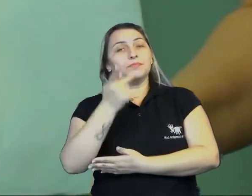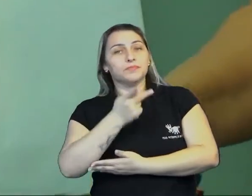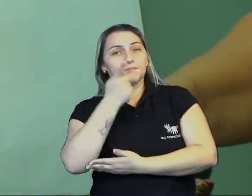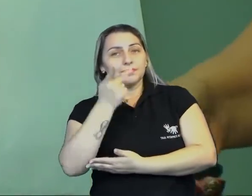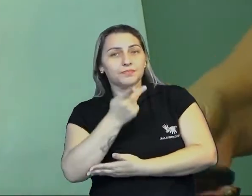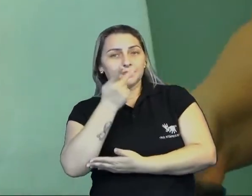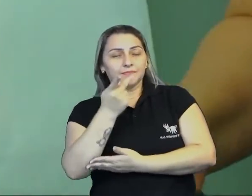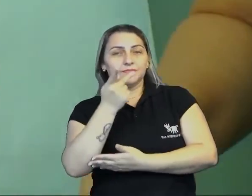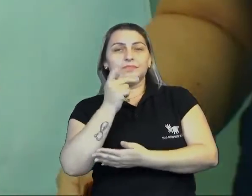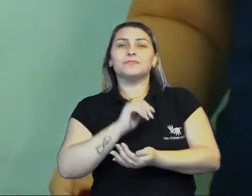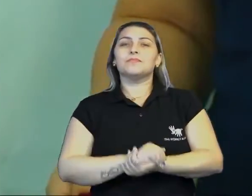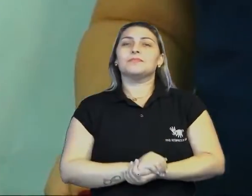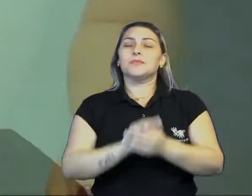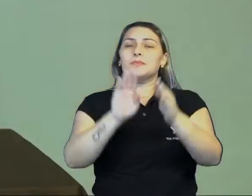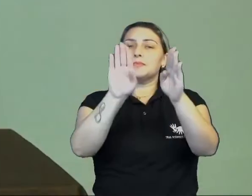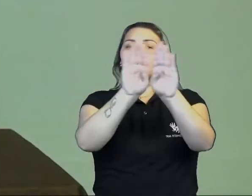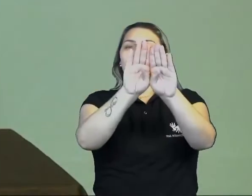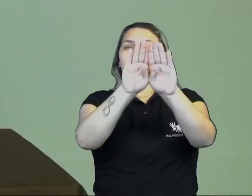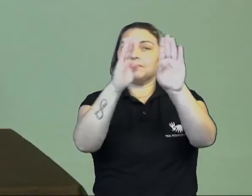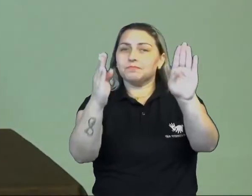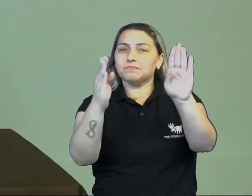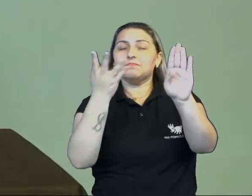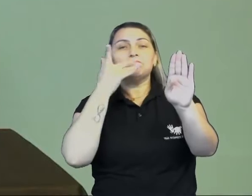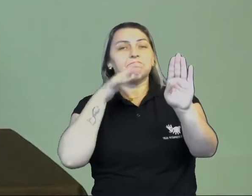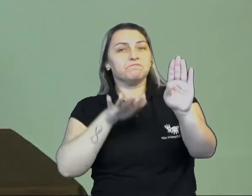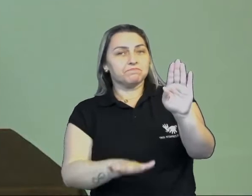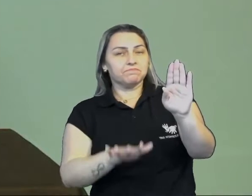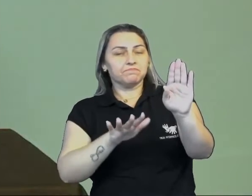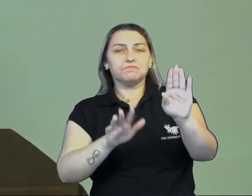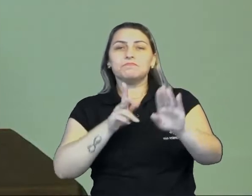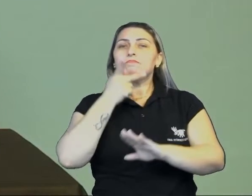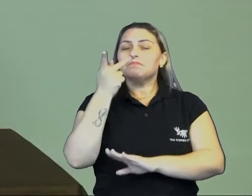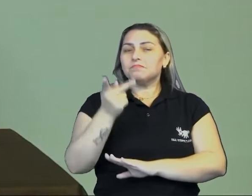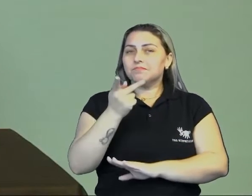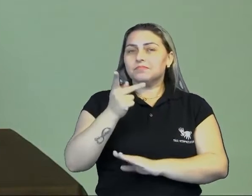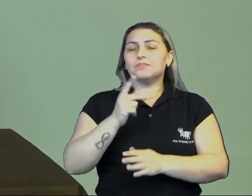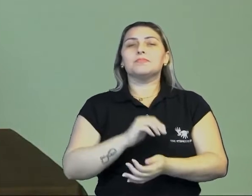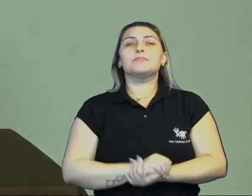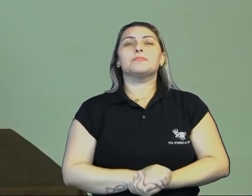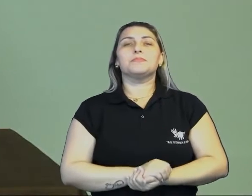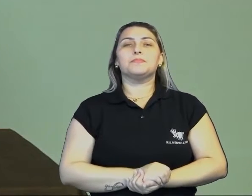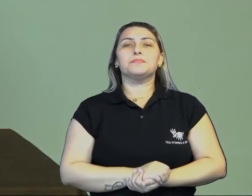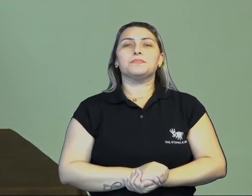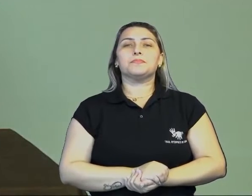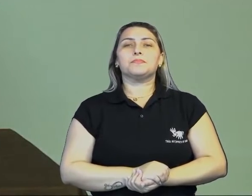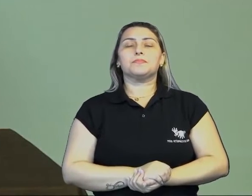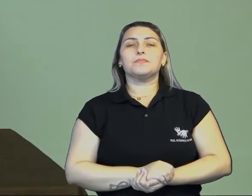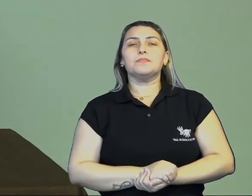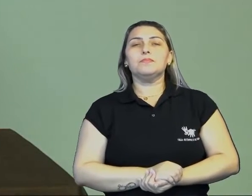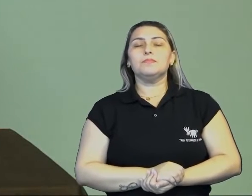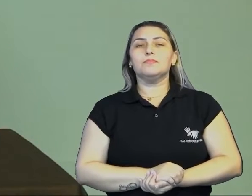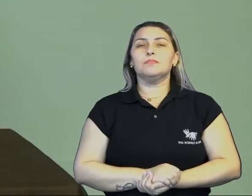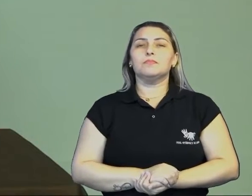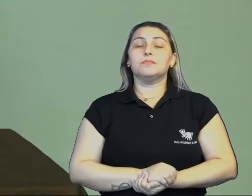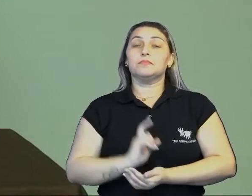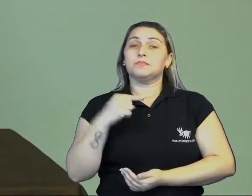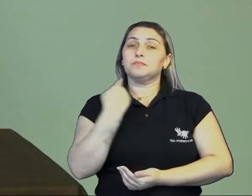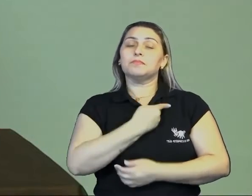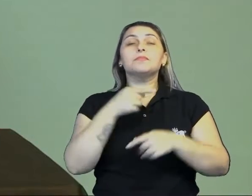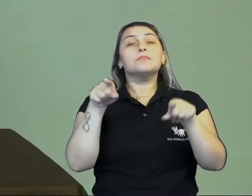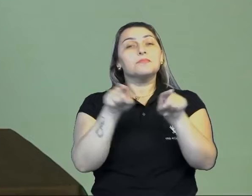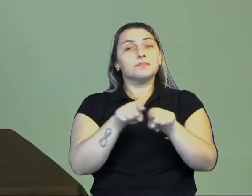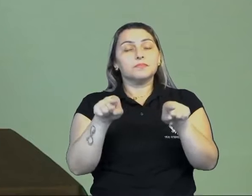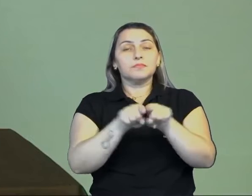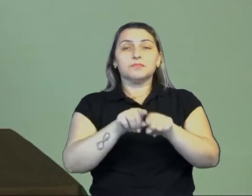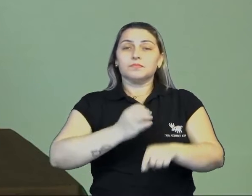falando sobre a porta, não é, crianças? Fala sobre a porta. E aí, nós